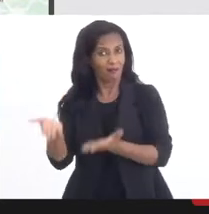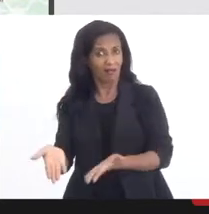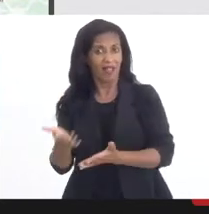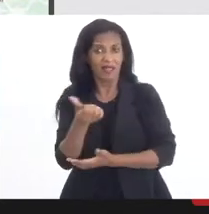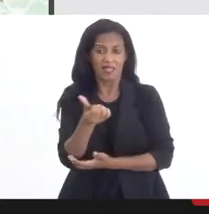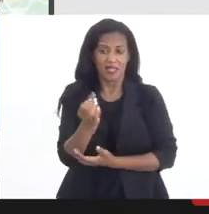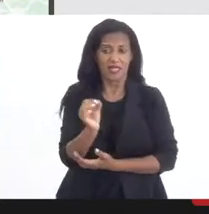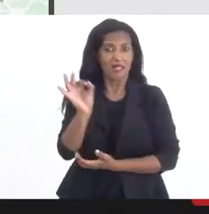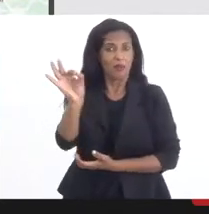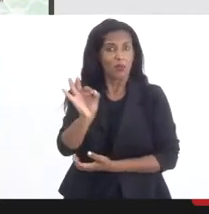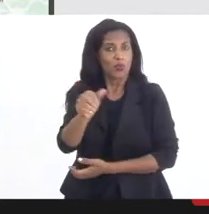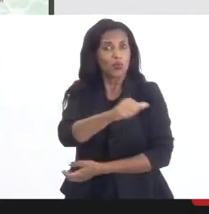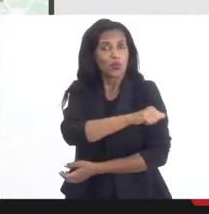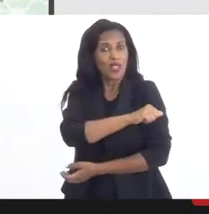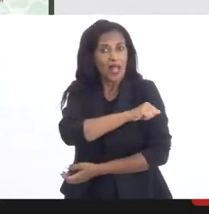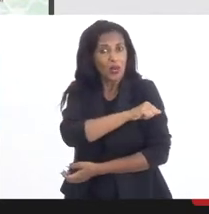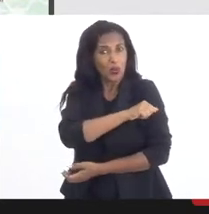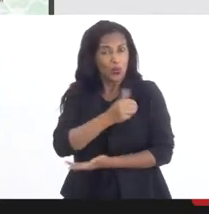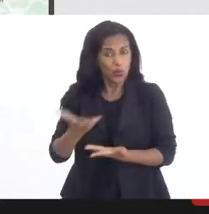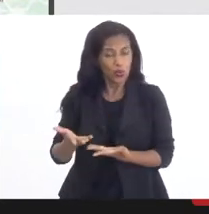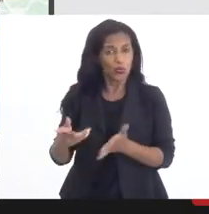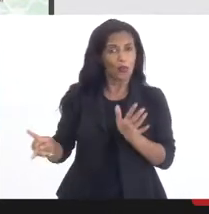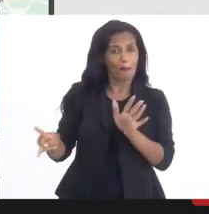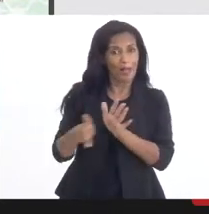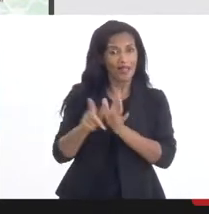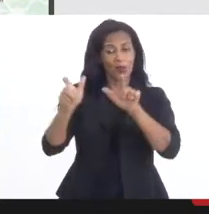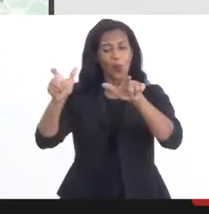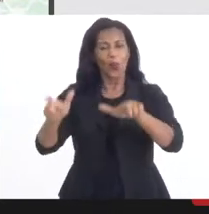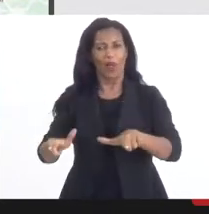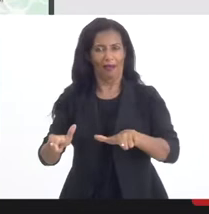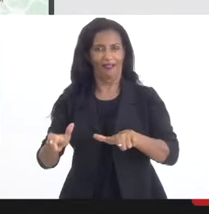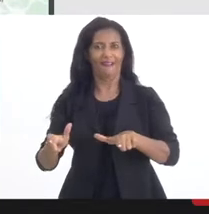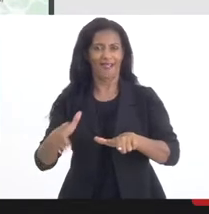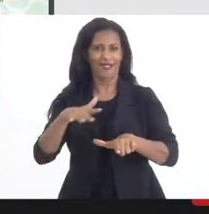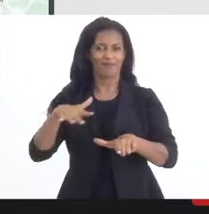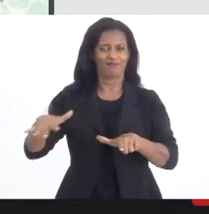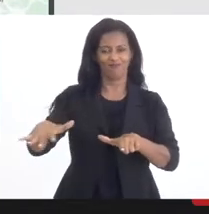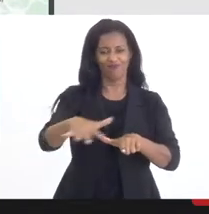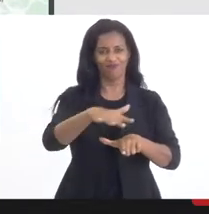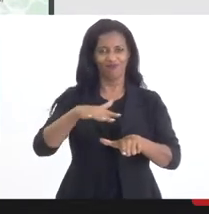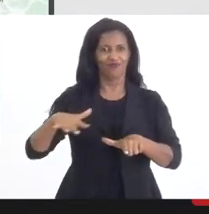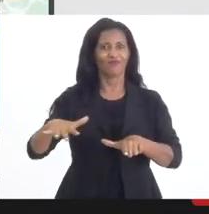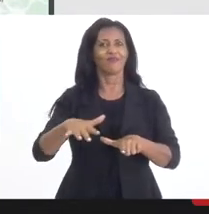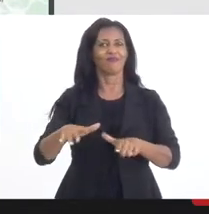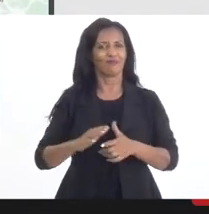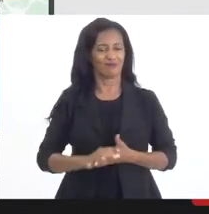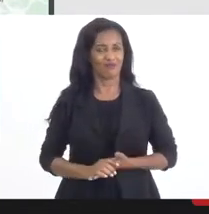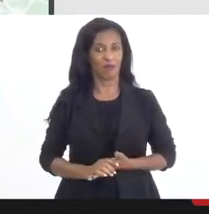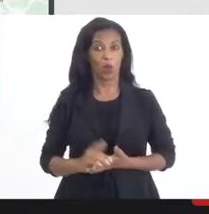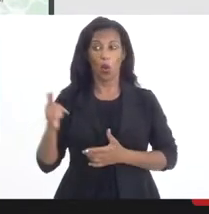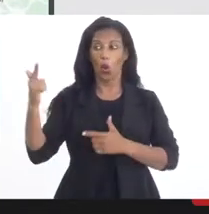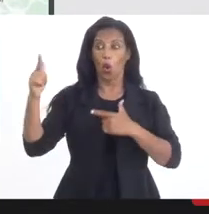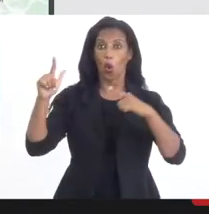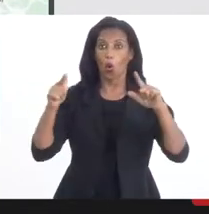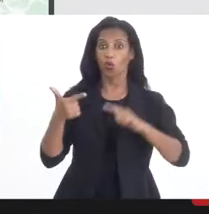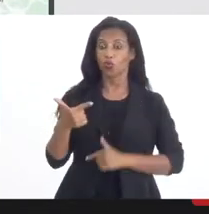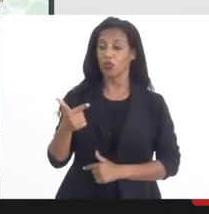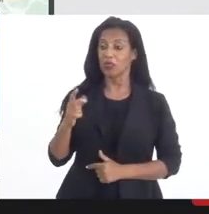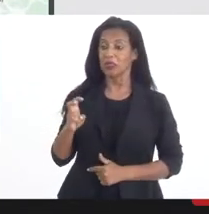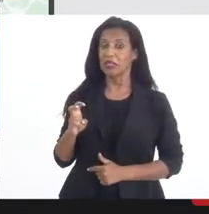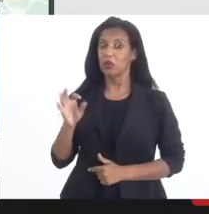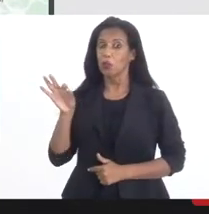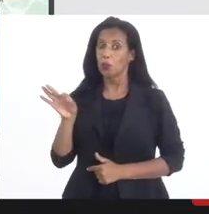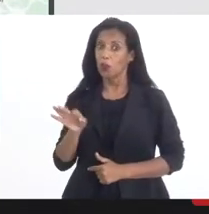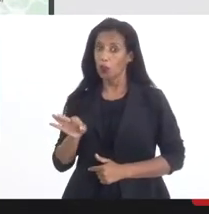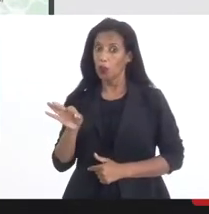60% dos nossos alunos da graduação e pós-graduação são moradores ou trabalham da Zona Oeste. Outros